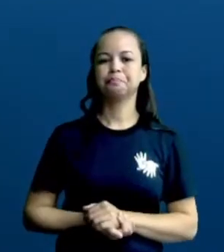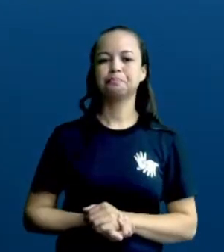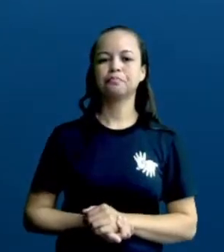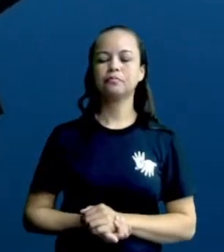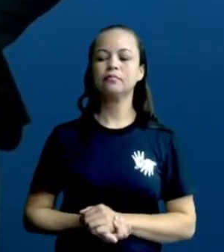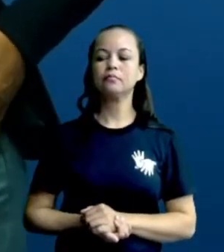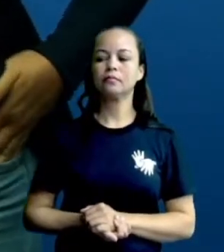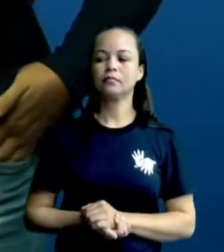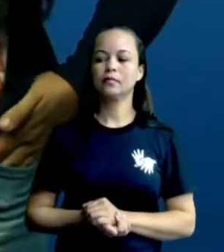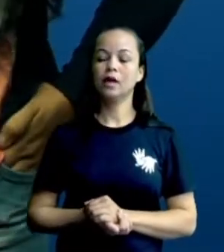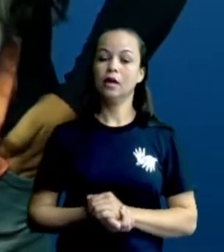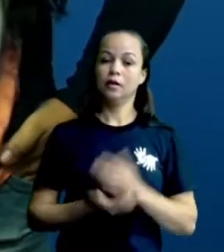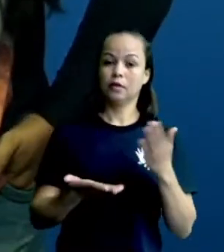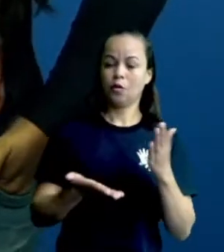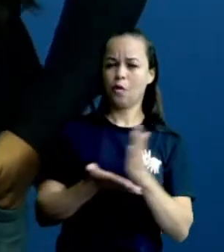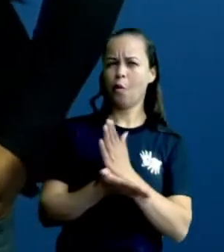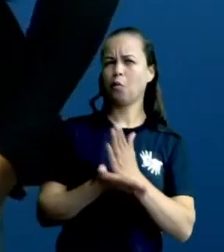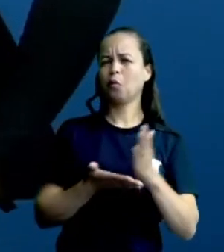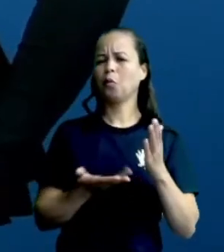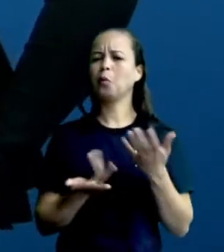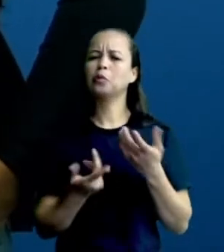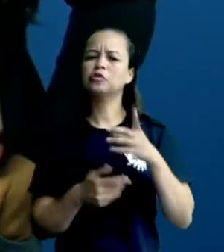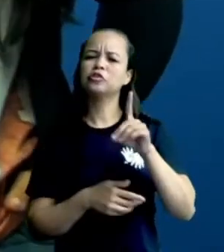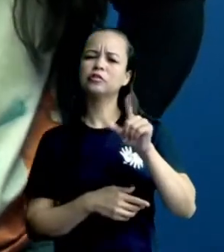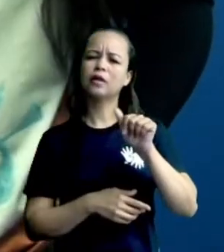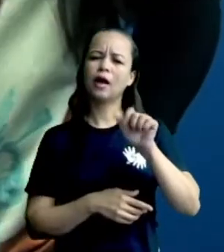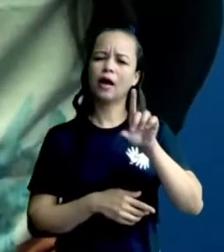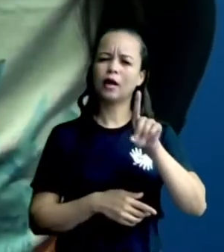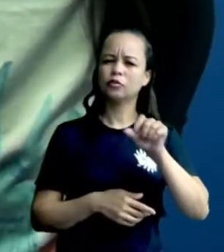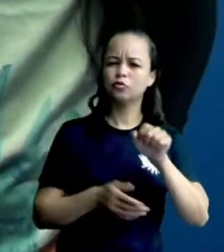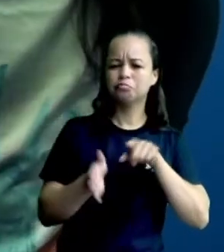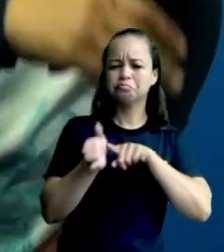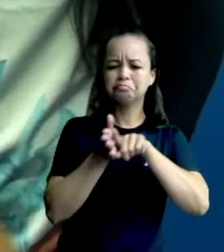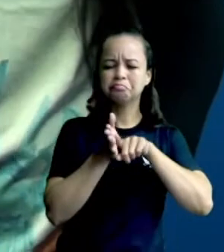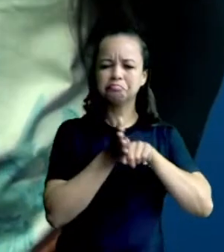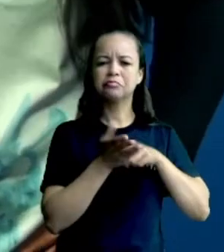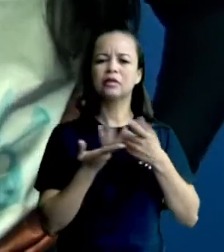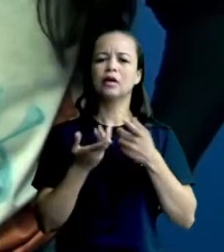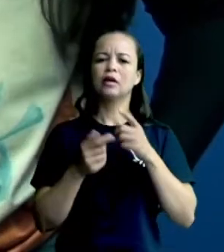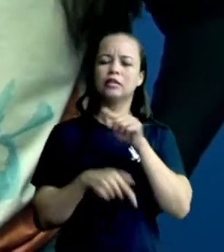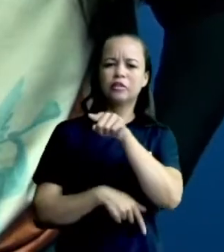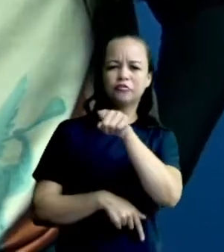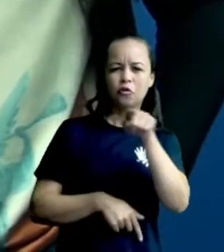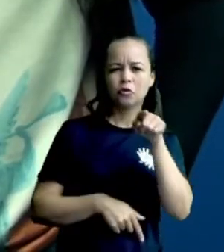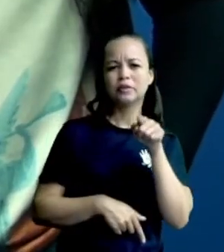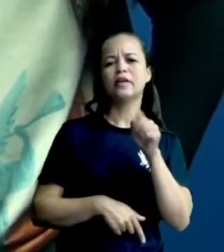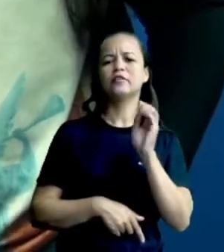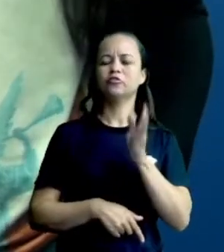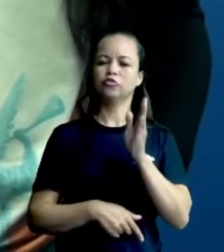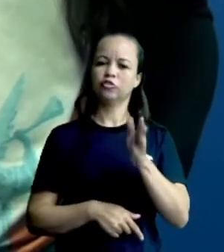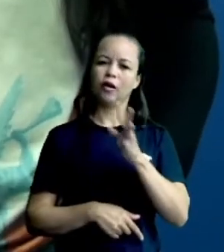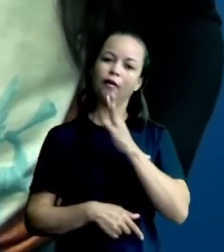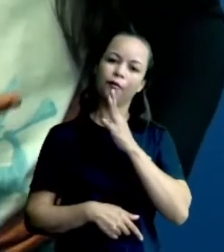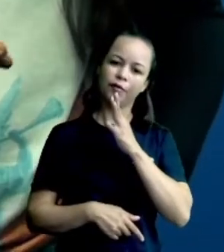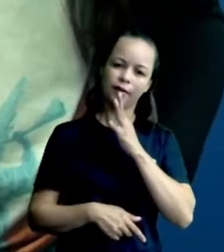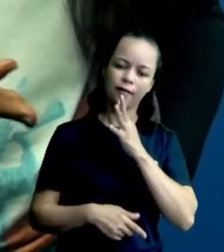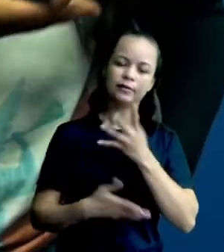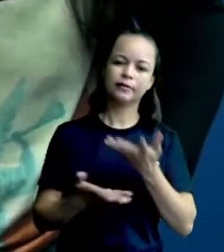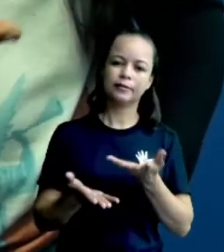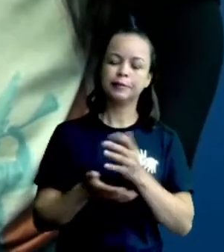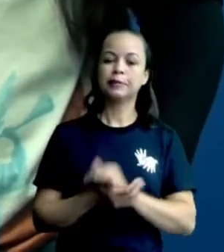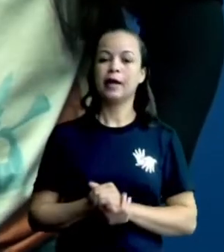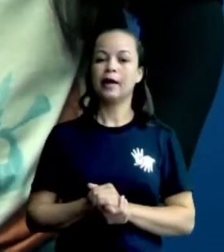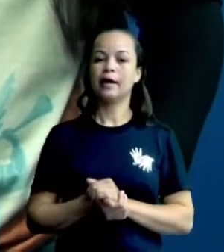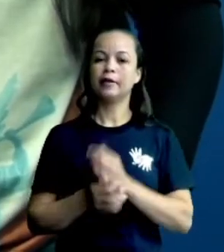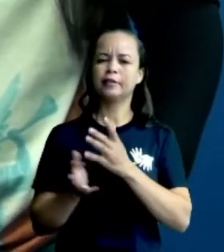Então, alguns dados de nossa cidade que vocês já conhecem, tá certo?